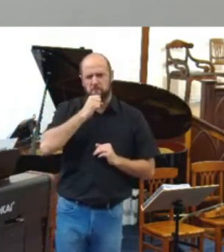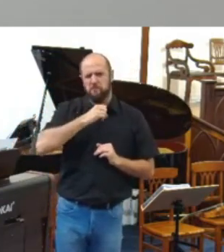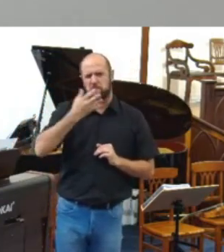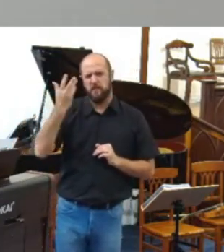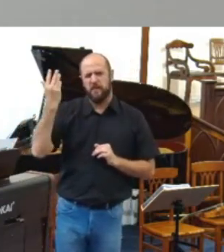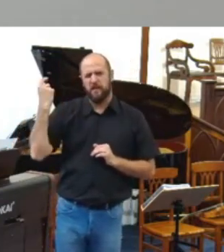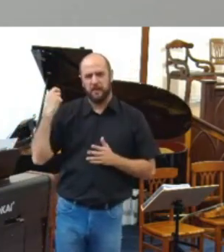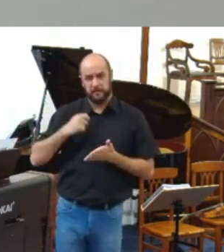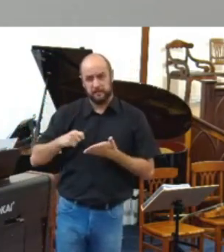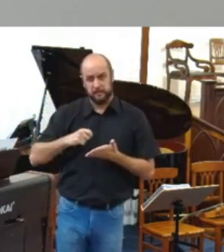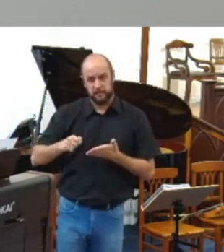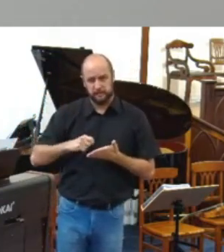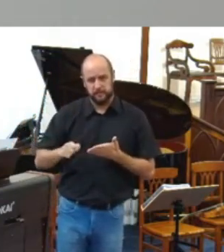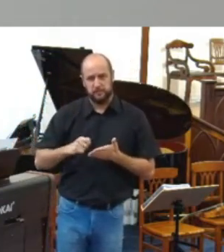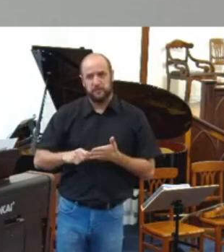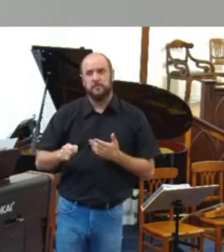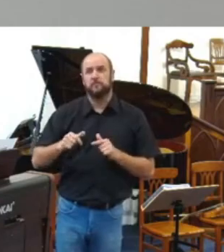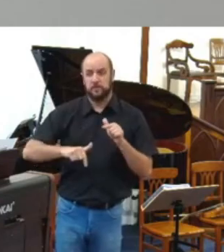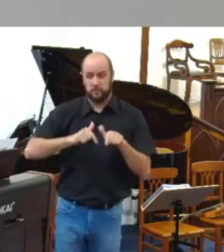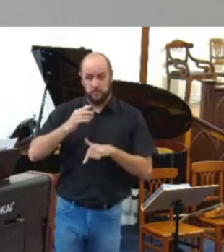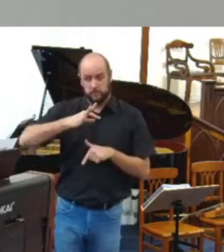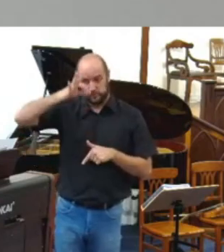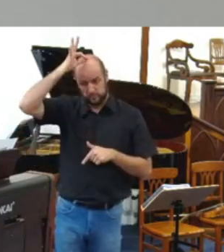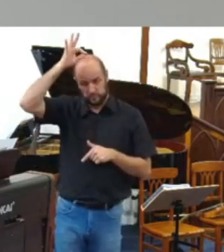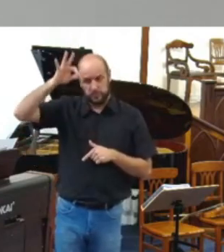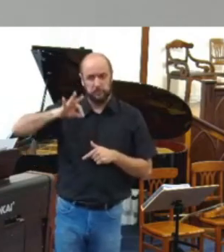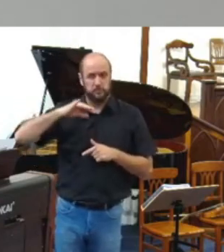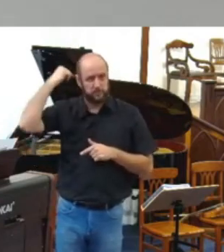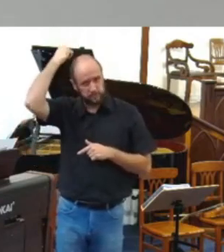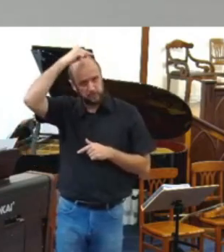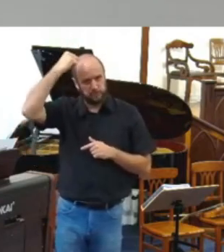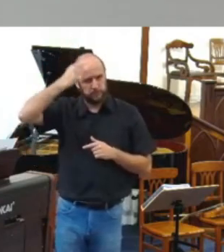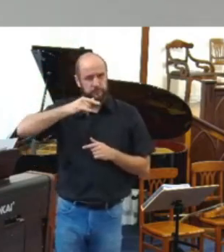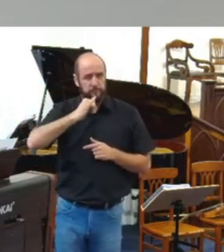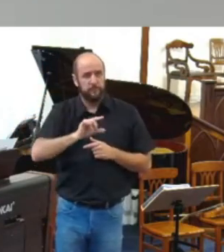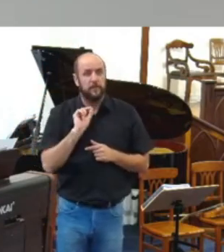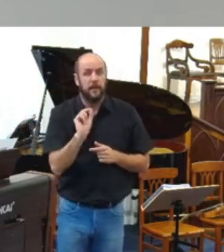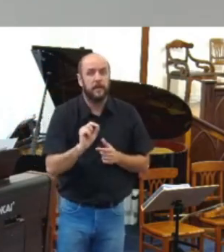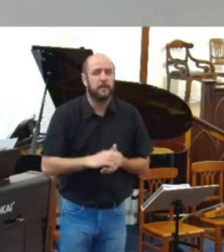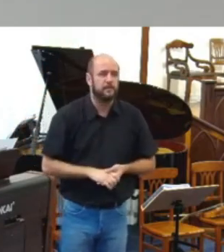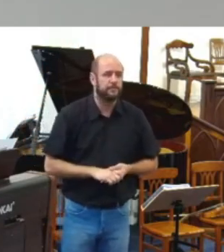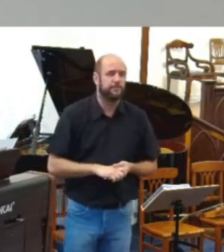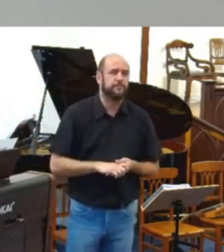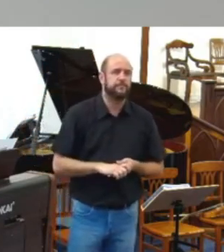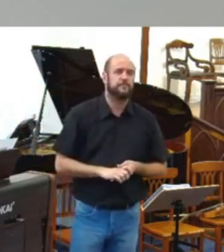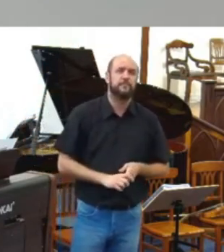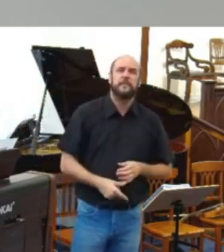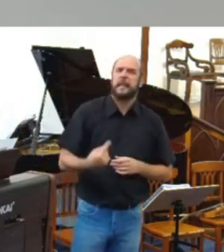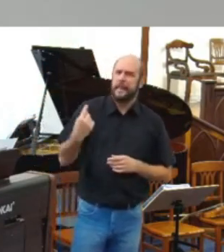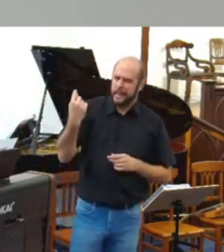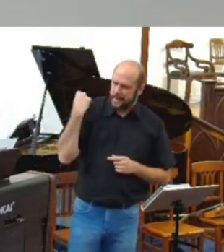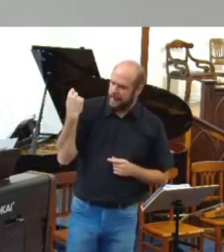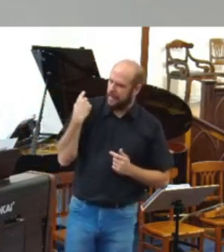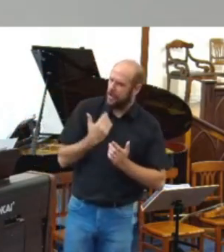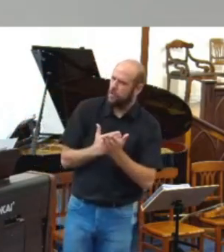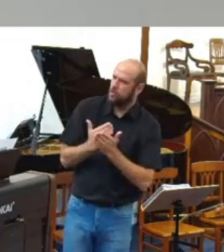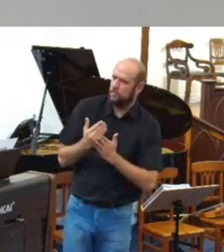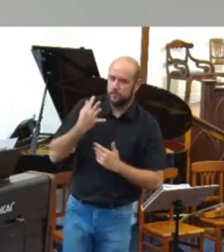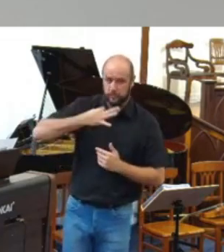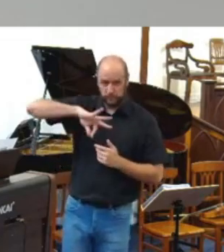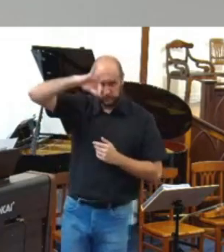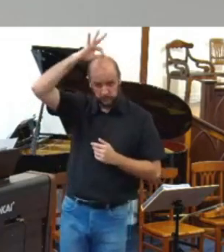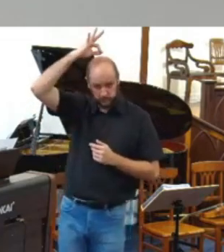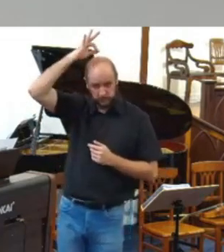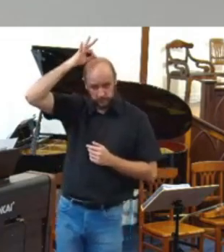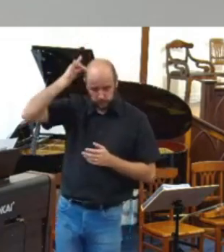muito maravilhosa chamada A Obra do Espírito Santo. Abraham Kuyper disse o seguinte: como no princípio o Espírito